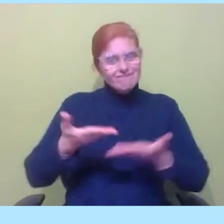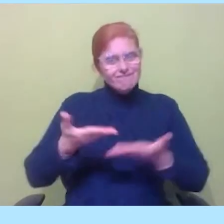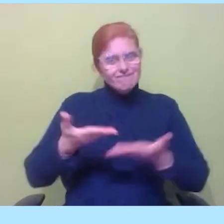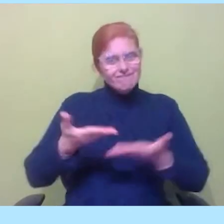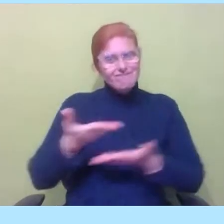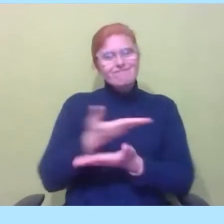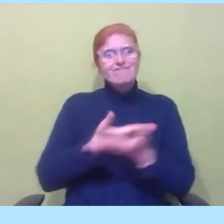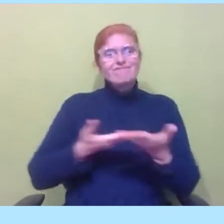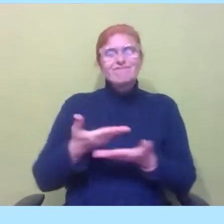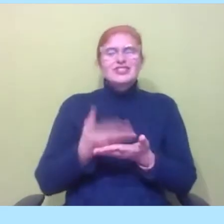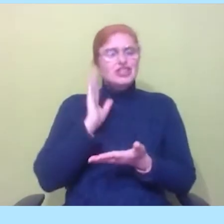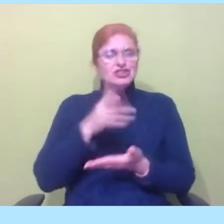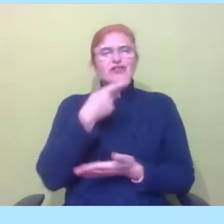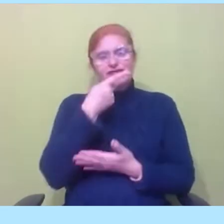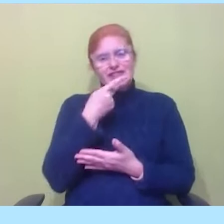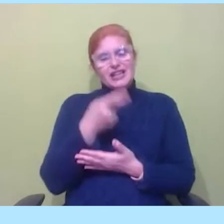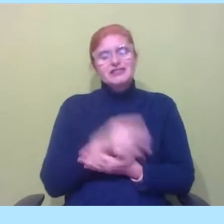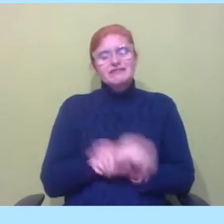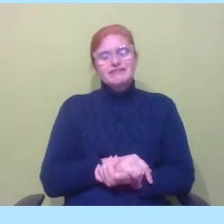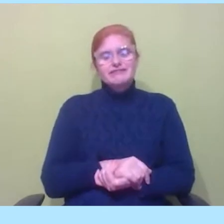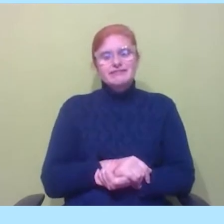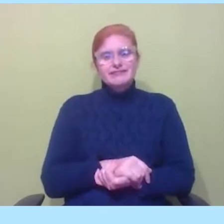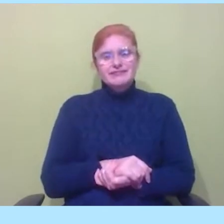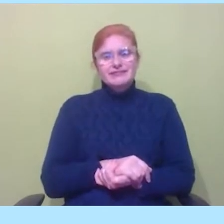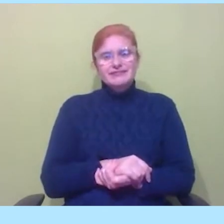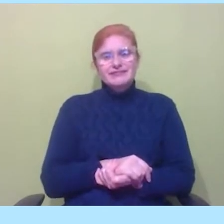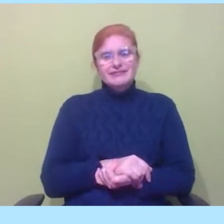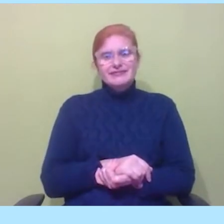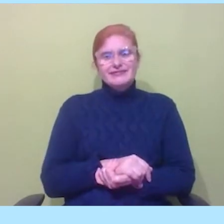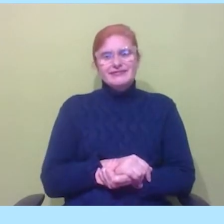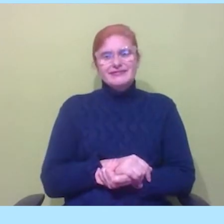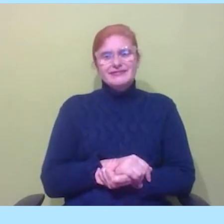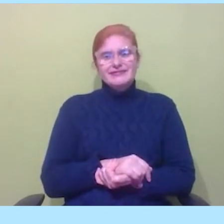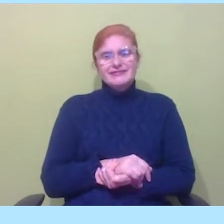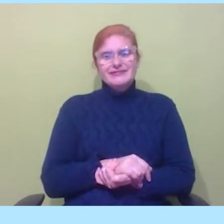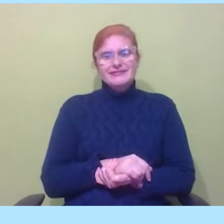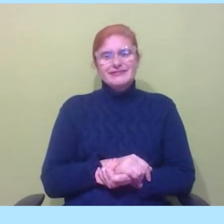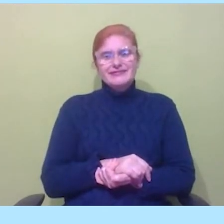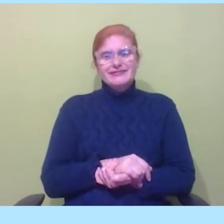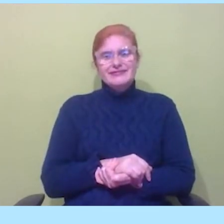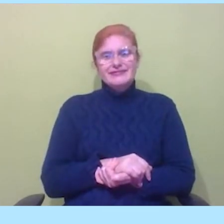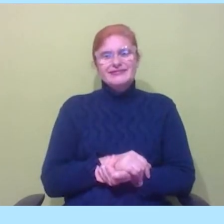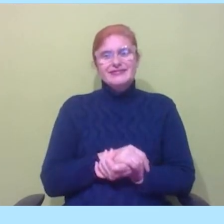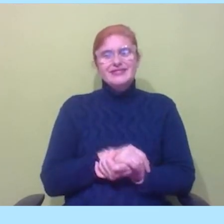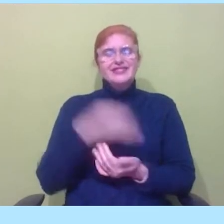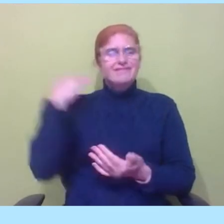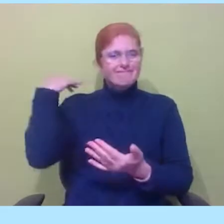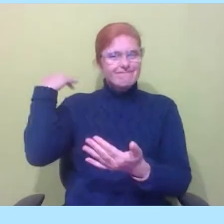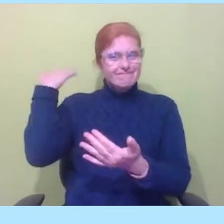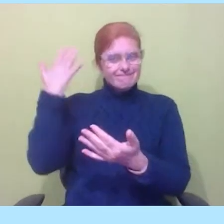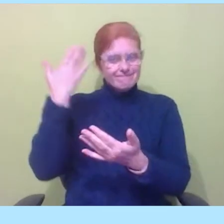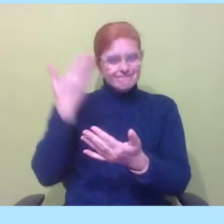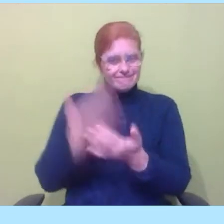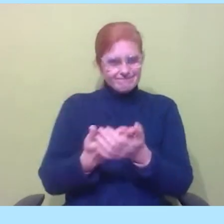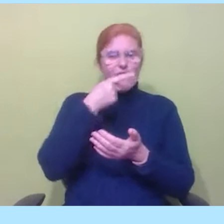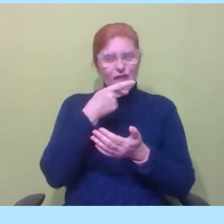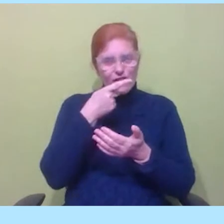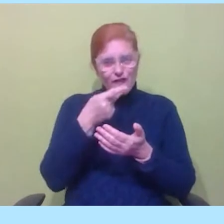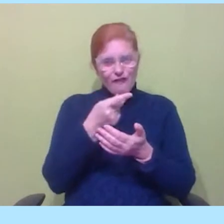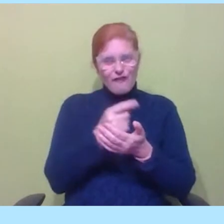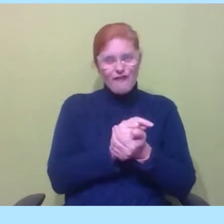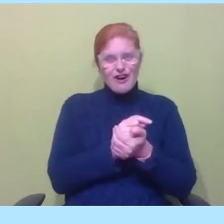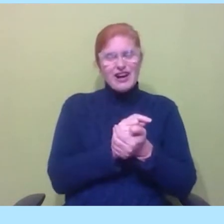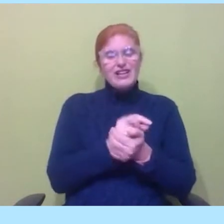lá, desde quando chegou à minha frente, desde quando atravessou meu caminho, esse debate, né, do